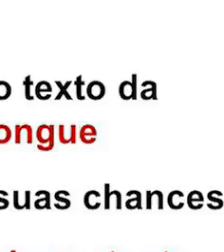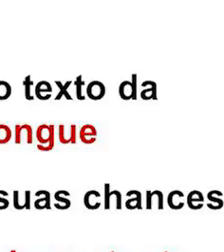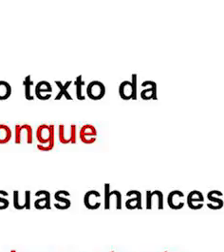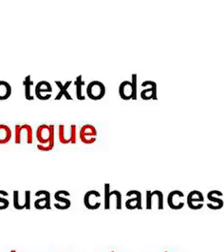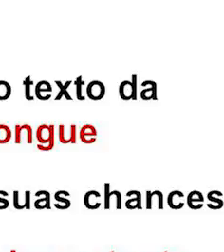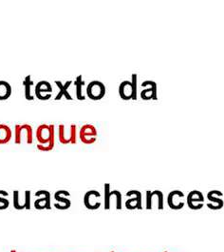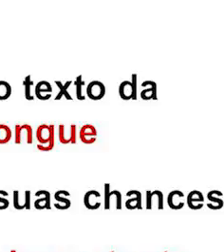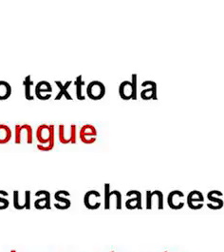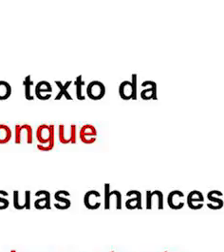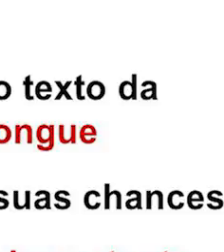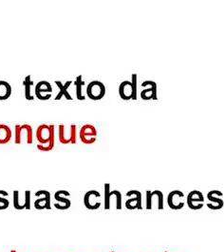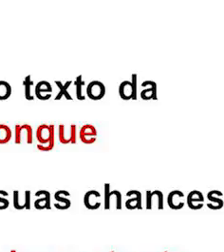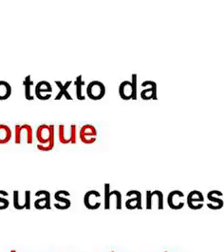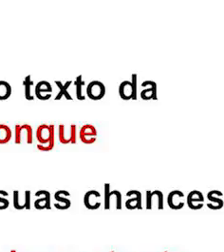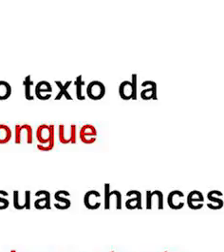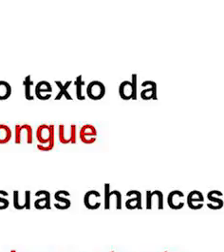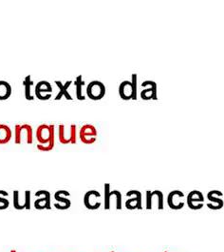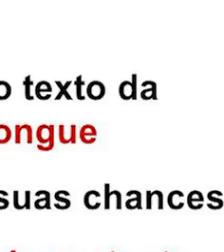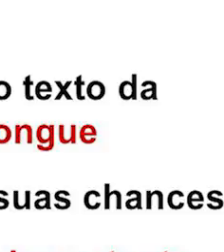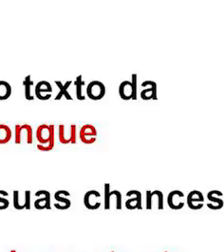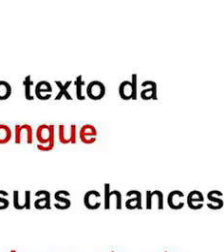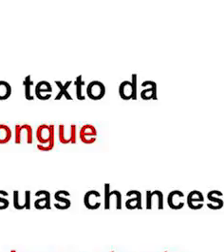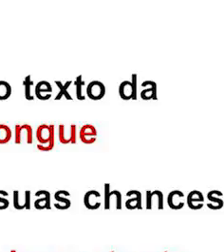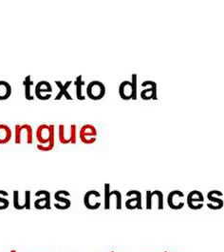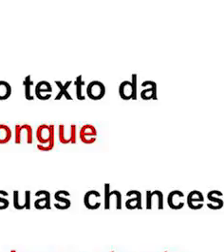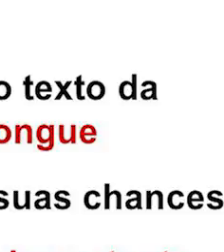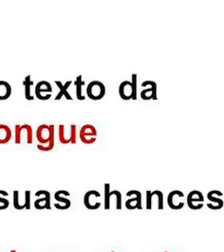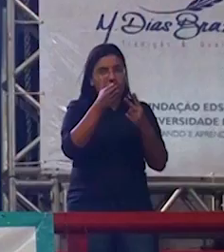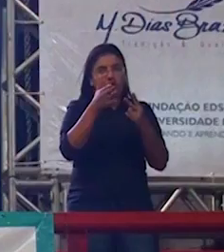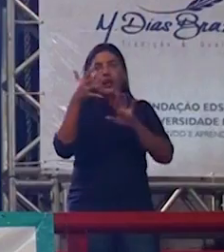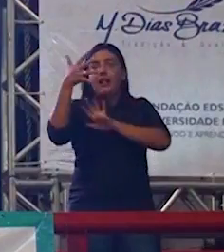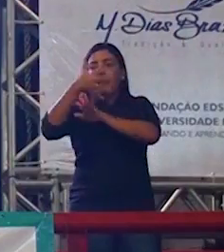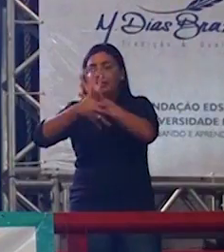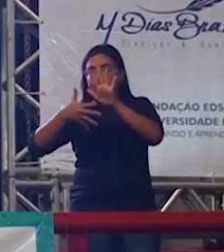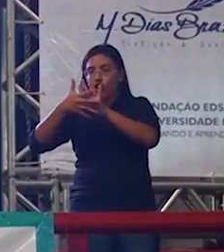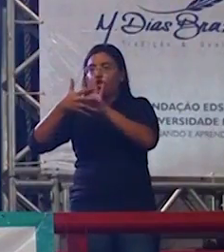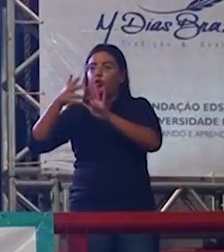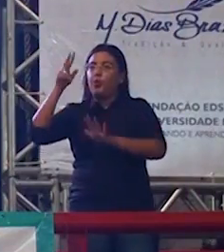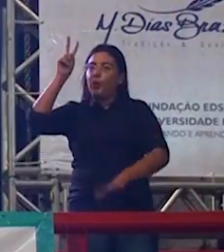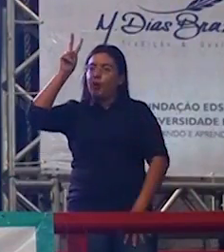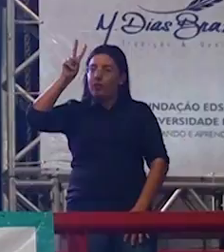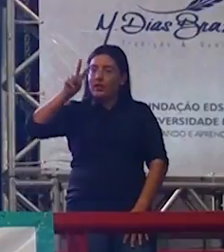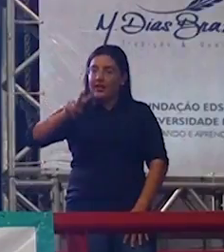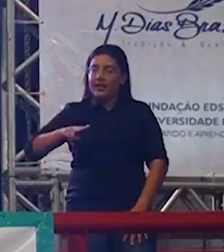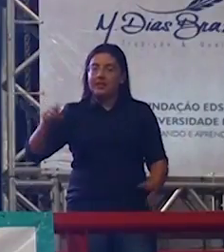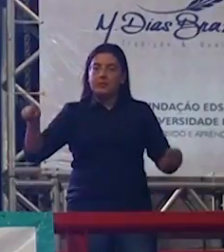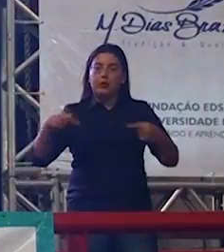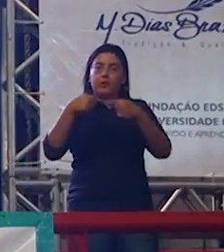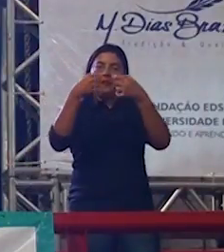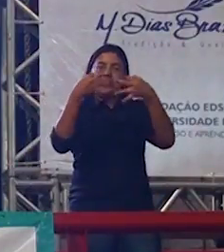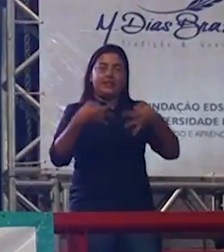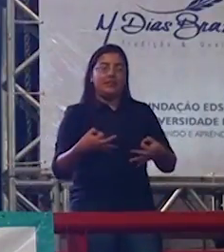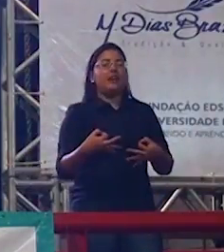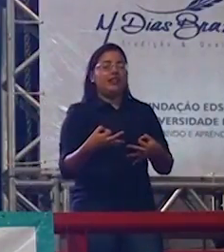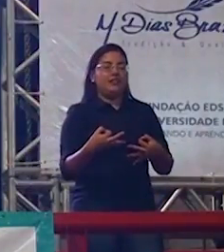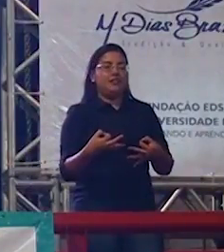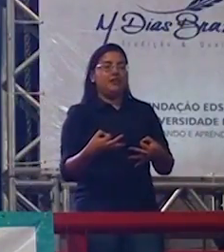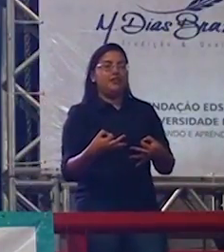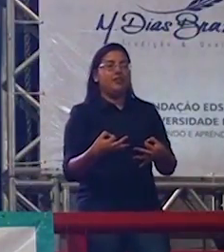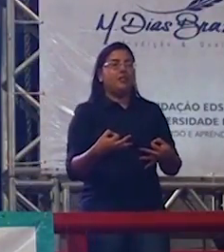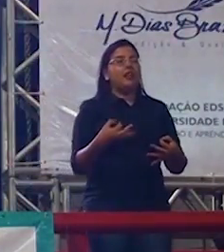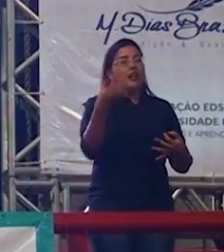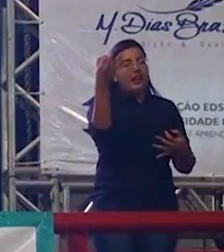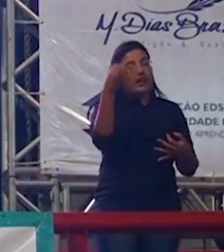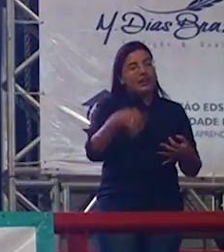A gente tem certeza, é um, é outro, ou é um, é outro, é um, é outro. Se você chuta na questão sem nem ler, a sua chance